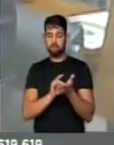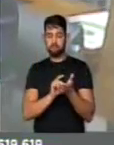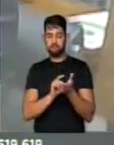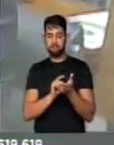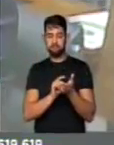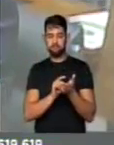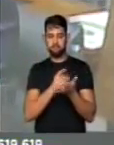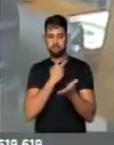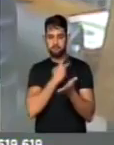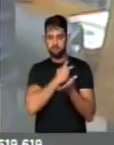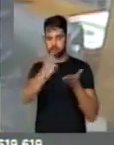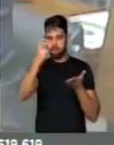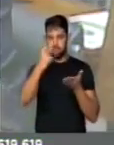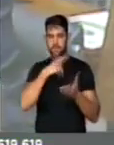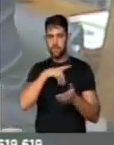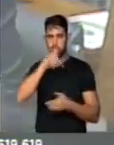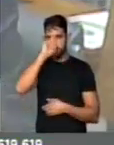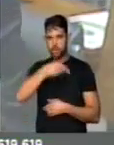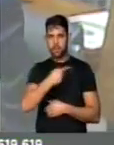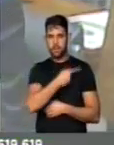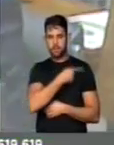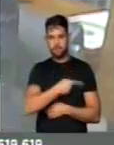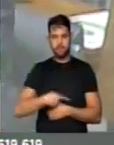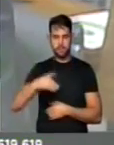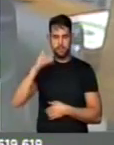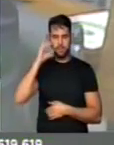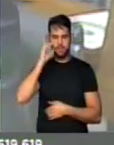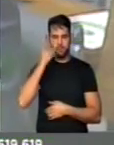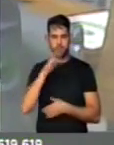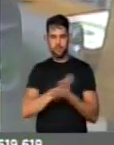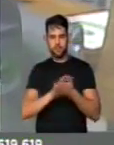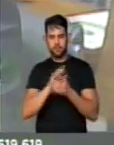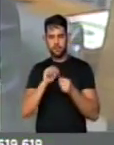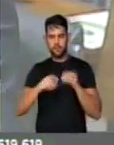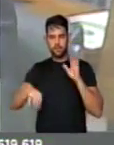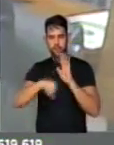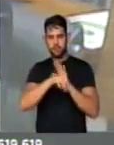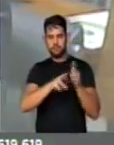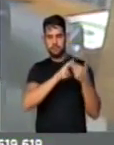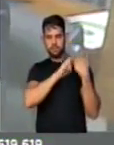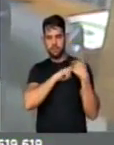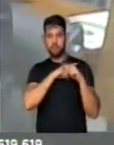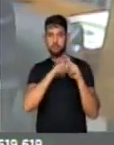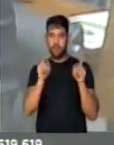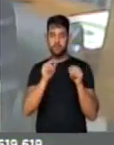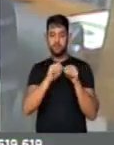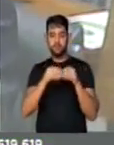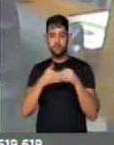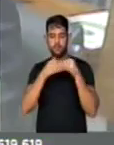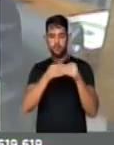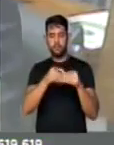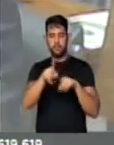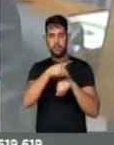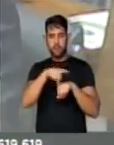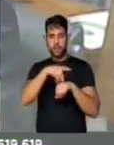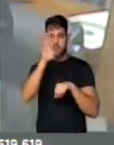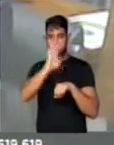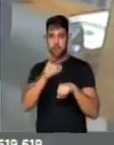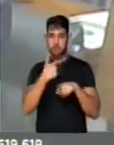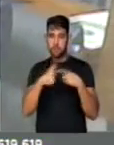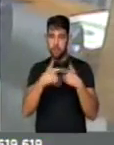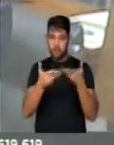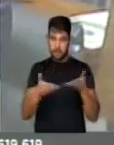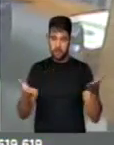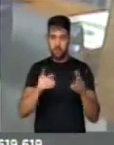cassar definitivamente o mandato da presidente, que não só cometeu crime de responsabilidade, mas levou o país a esse caos. E